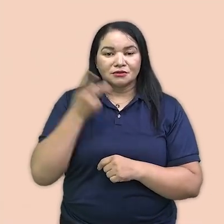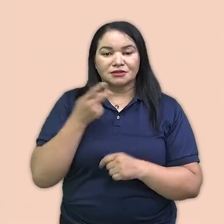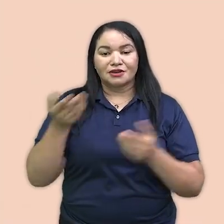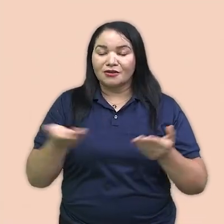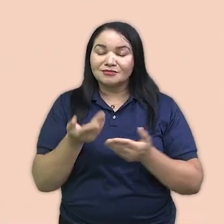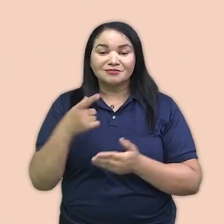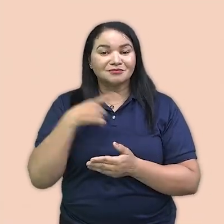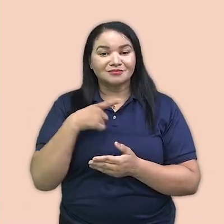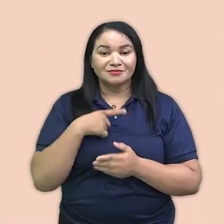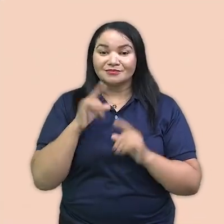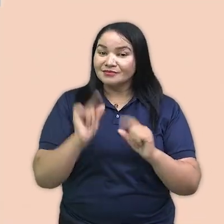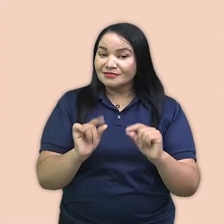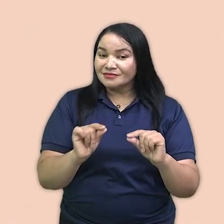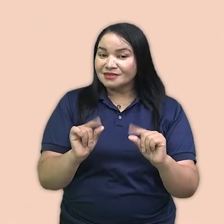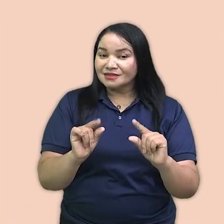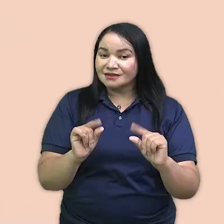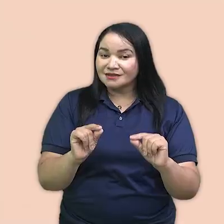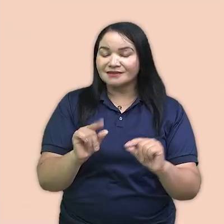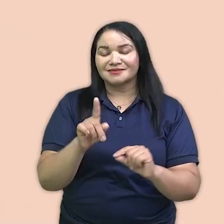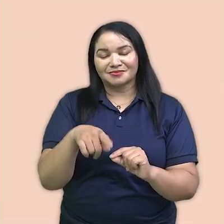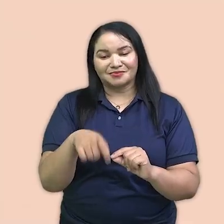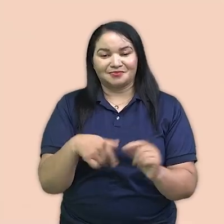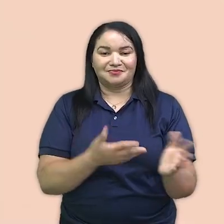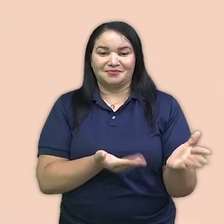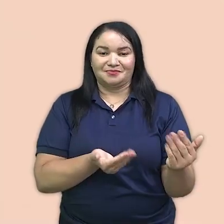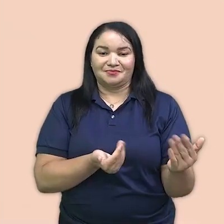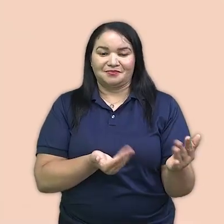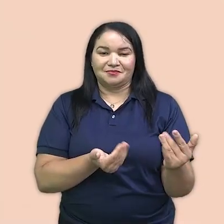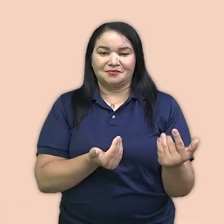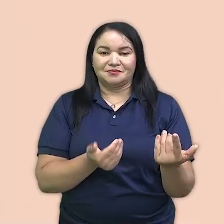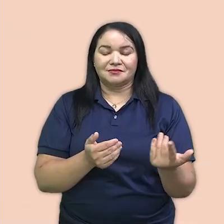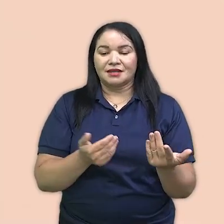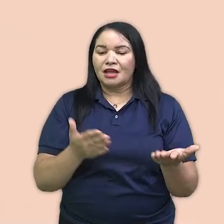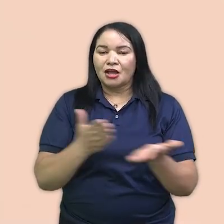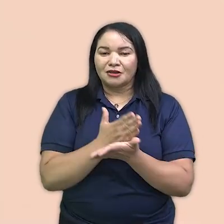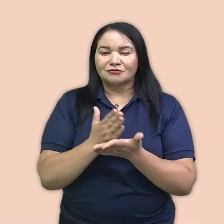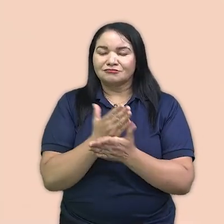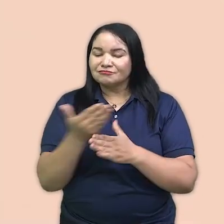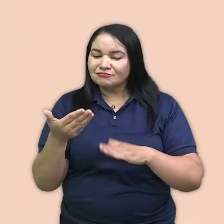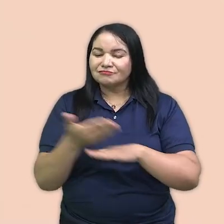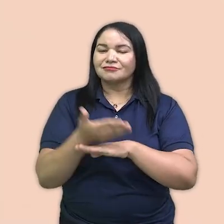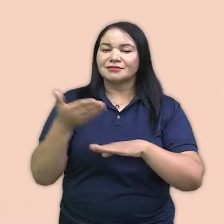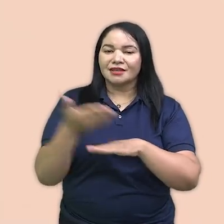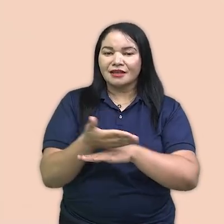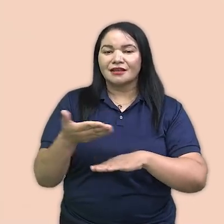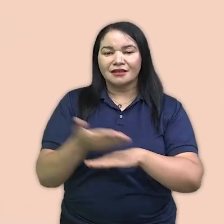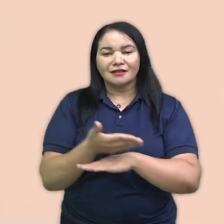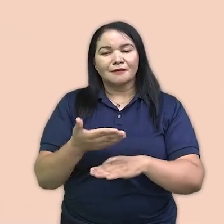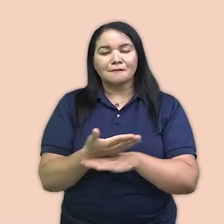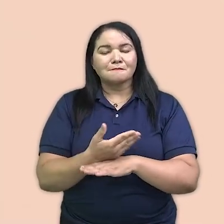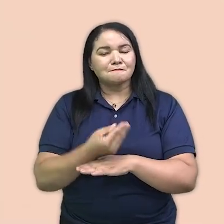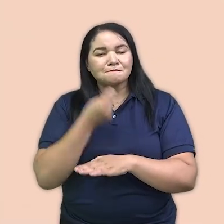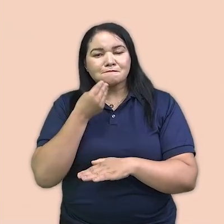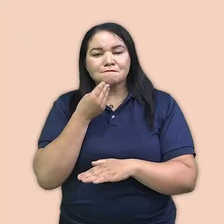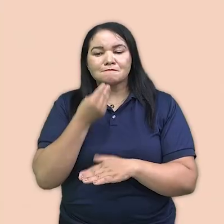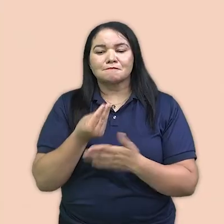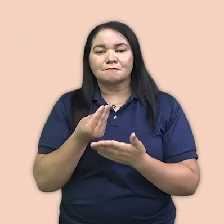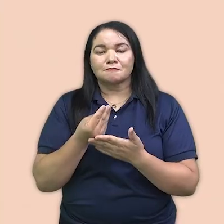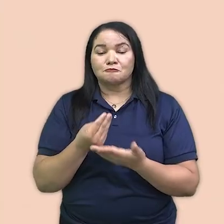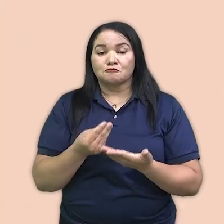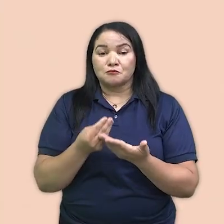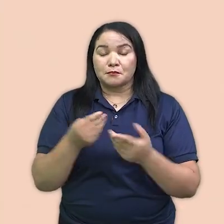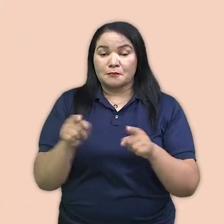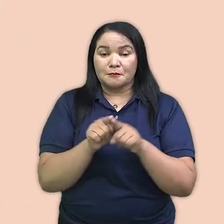temos as juventudes, os nossos jovens que estão aí tentando se engajar e tentando, né,